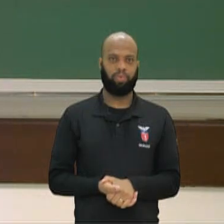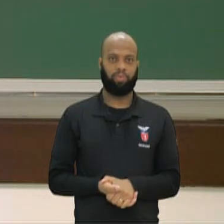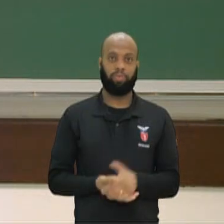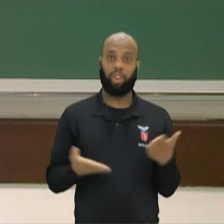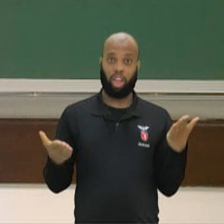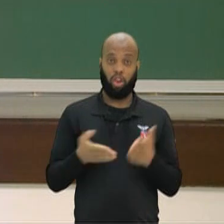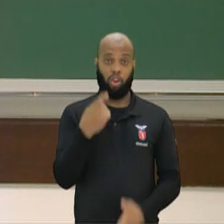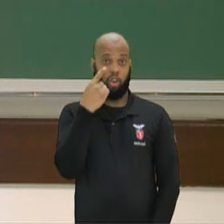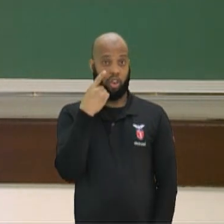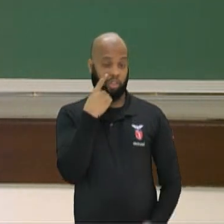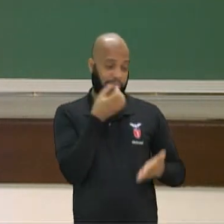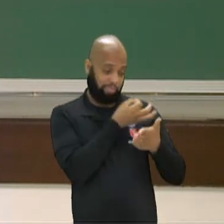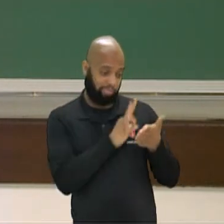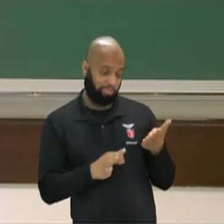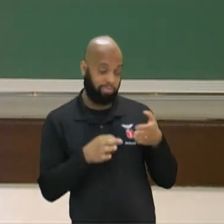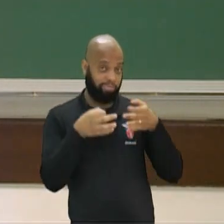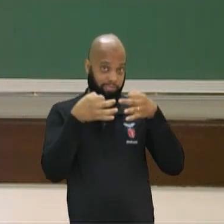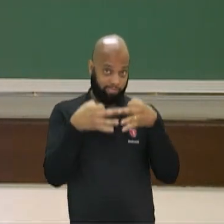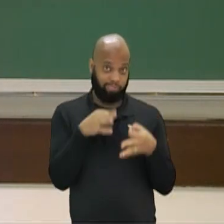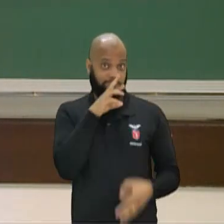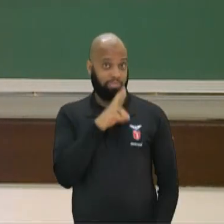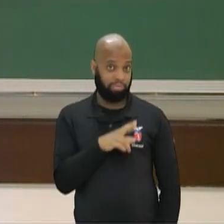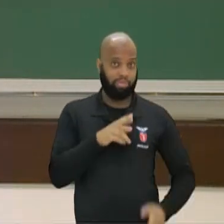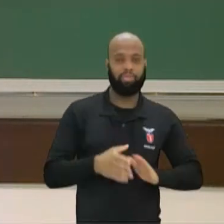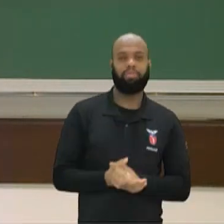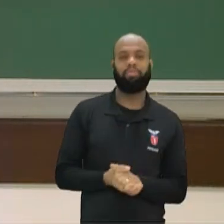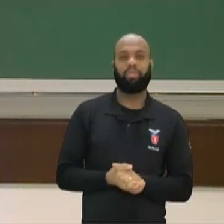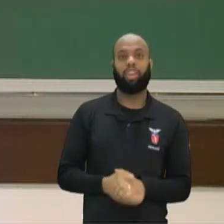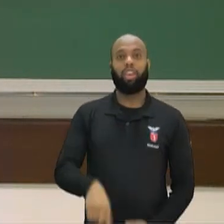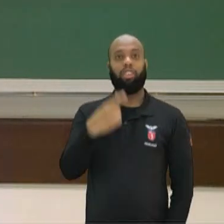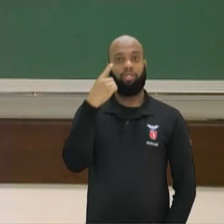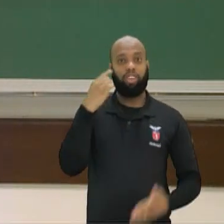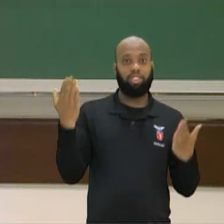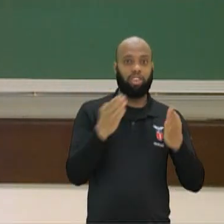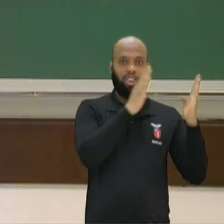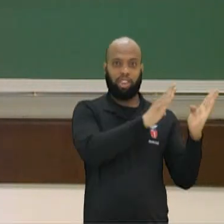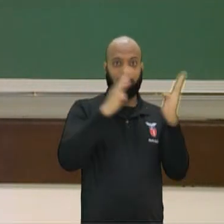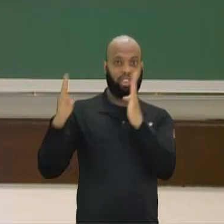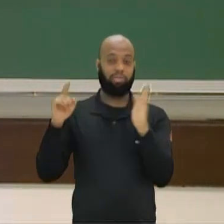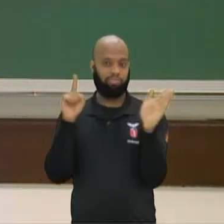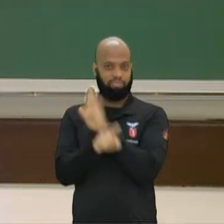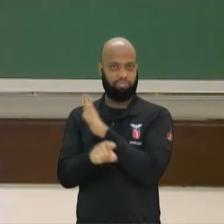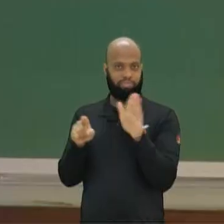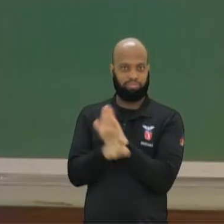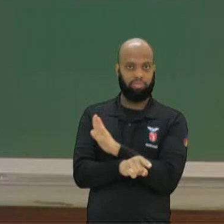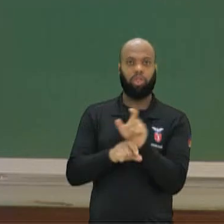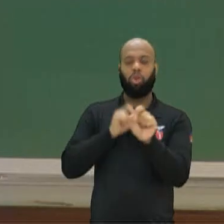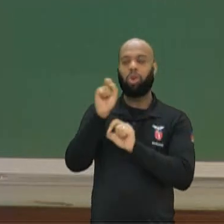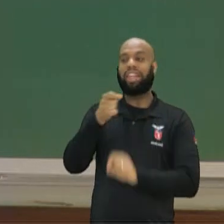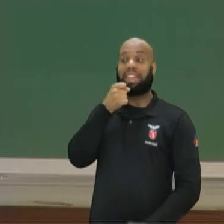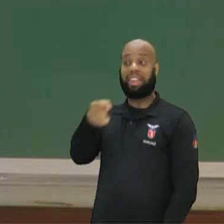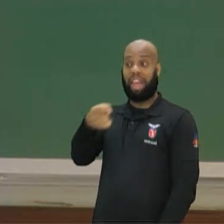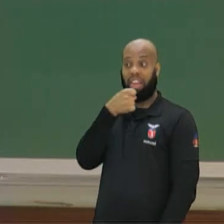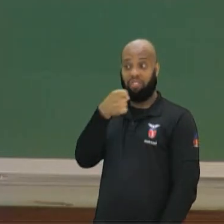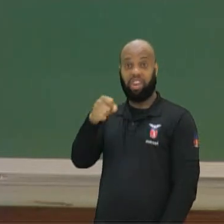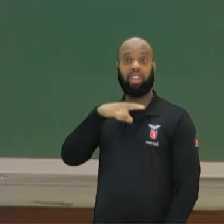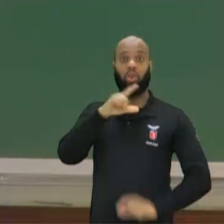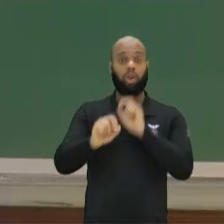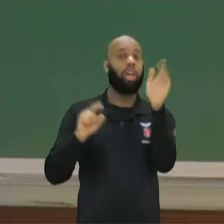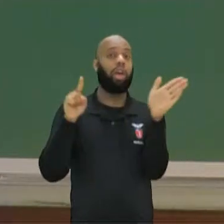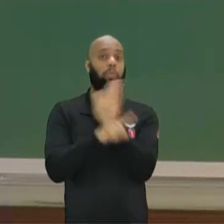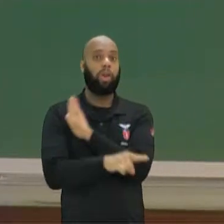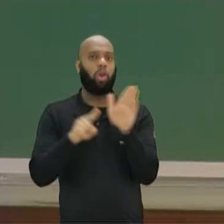Let's check. Vamos checar então? Então aqui, nessa segunda parte da entrevista, foi justamente a pergunta sobre